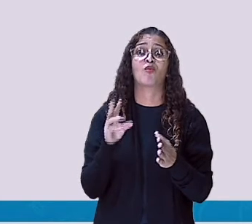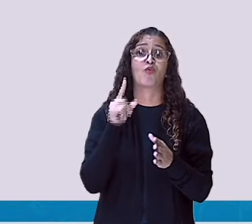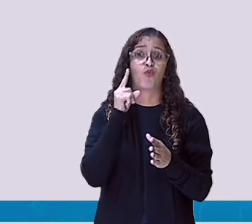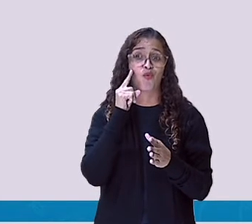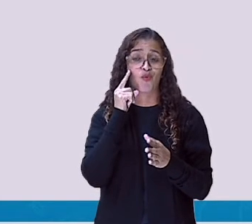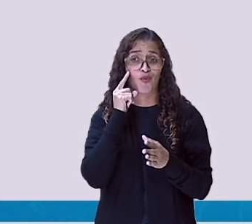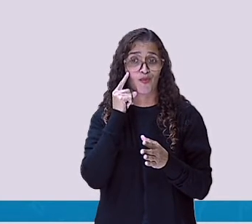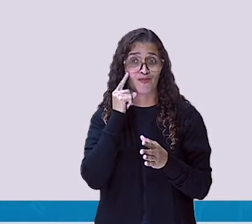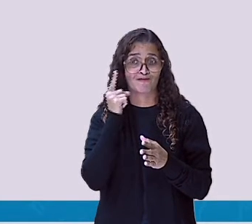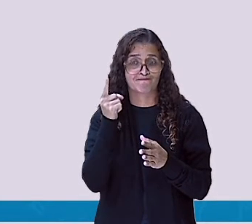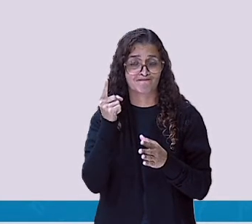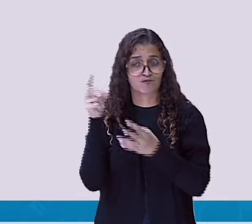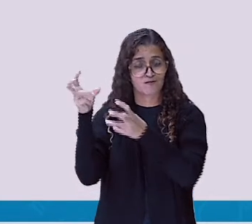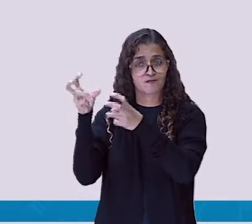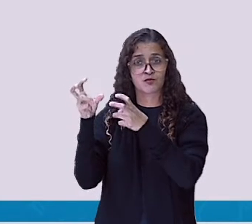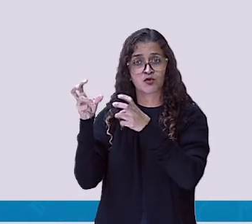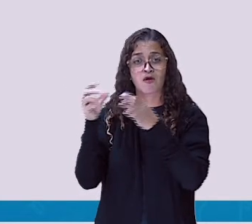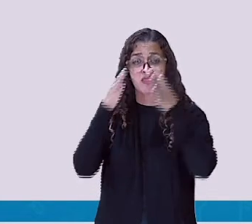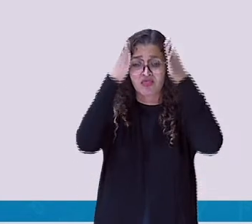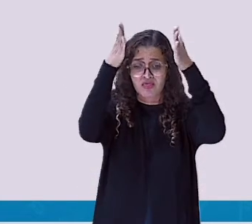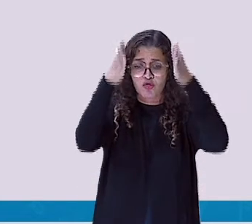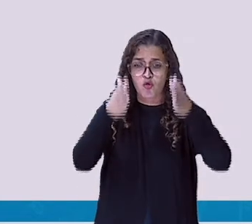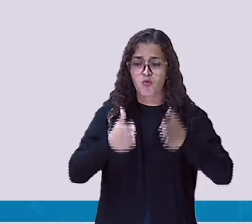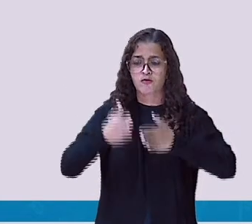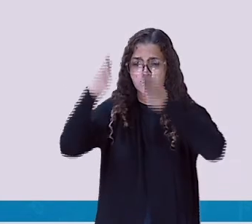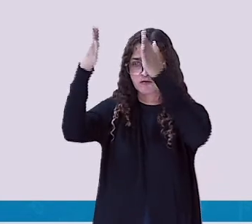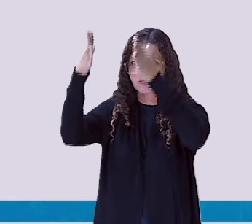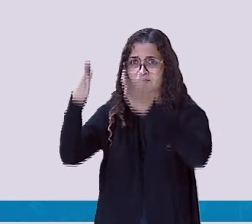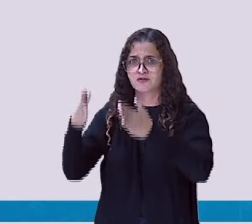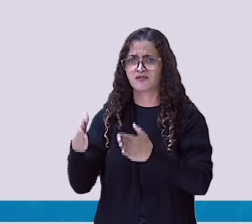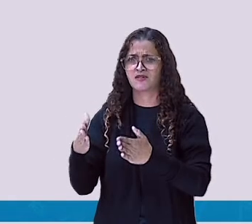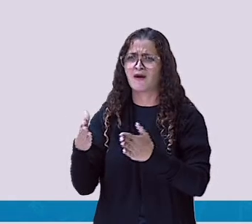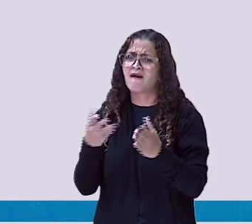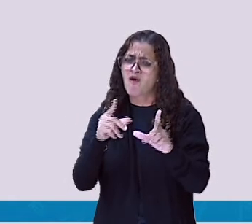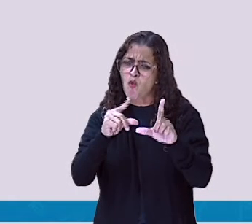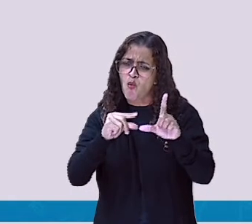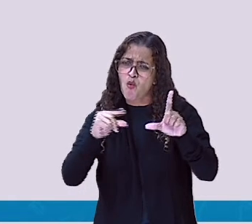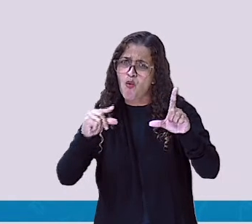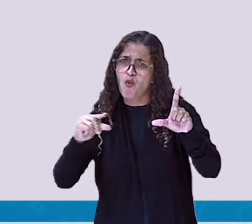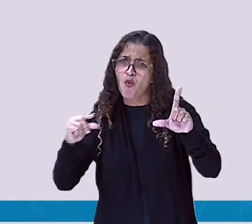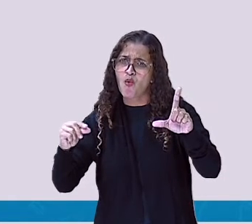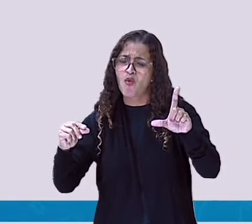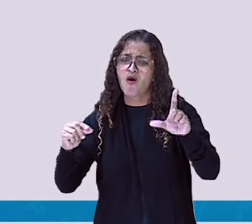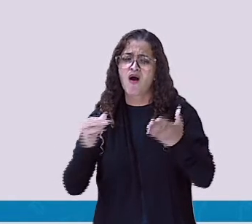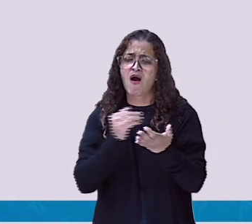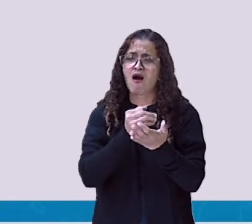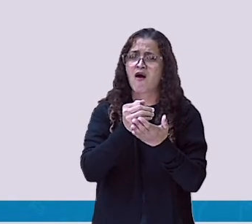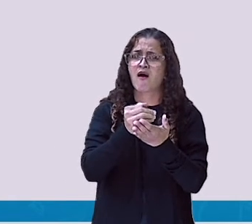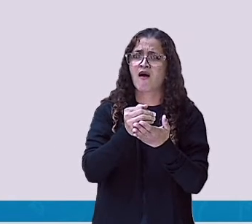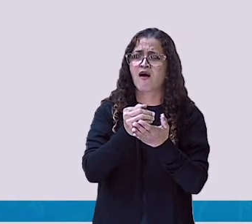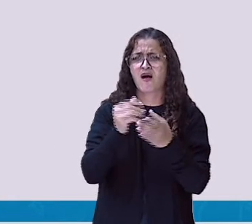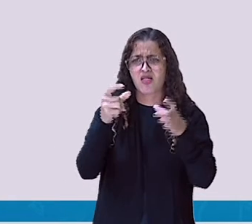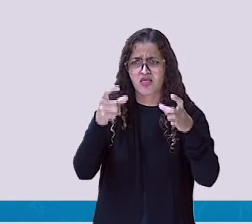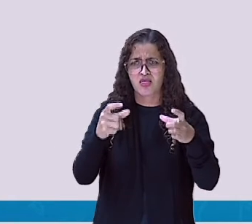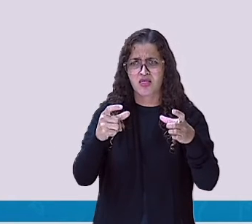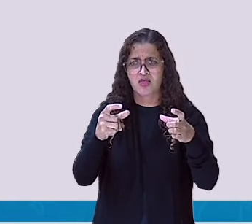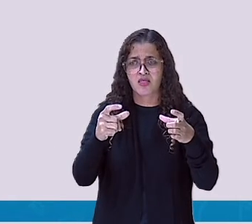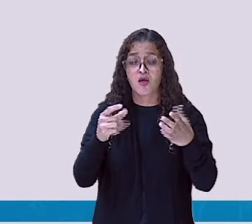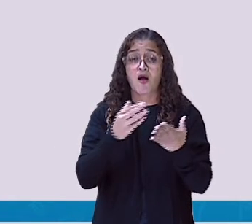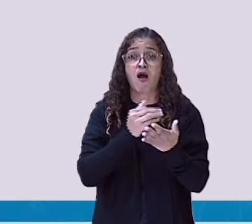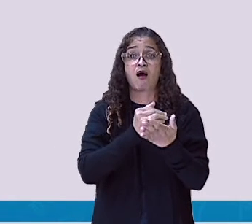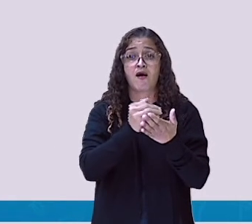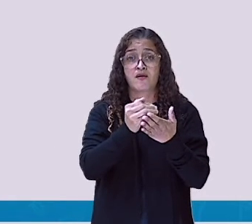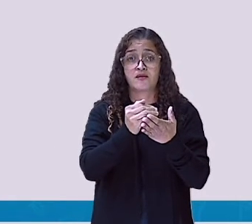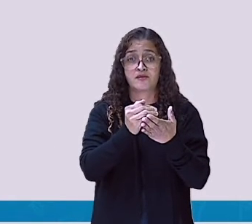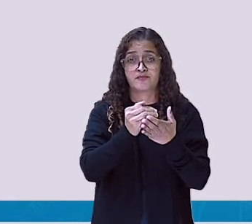barras. Então, a legenda, ela não tem que partir do início da barra. Se eu estou fazendo um gráfico de barras,